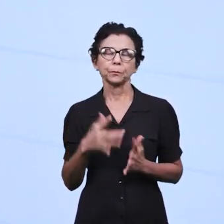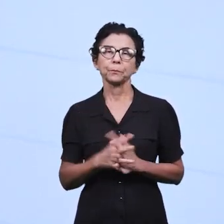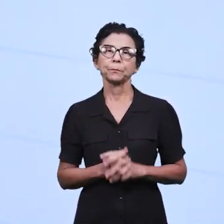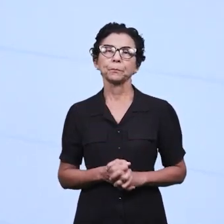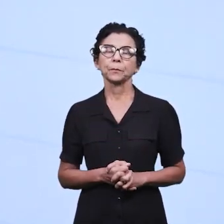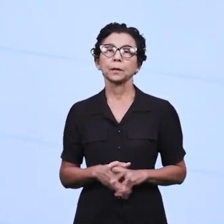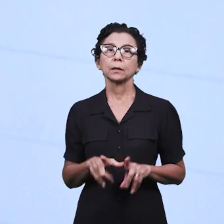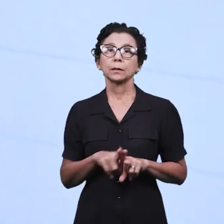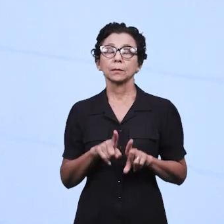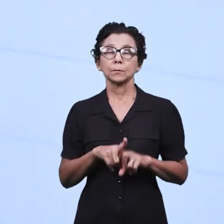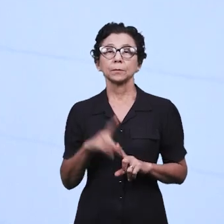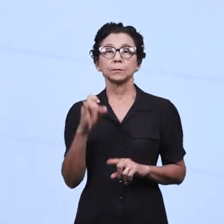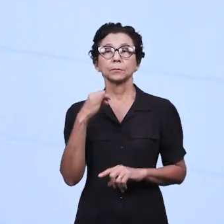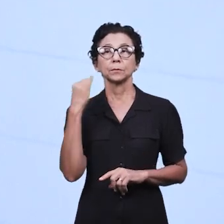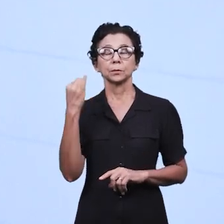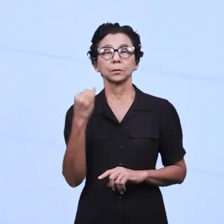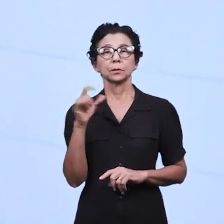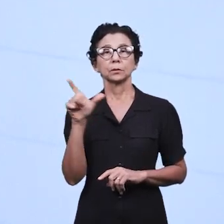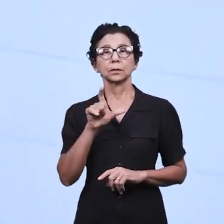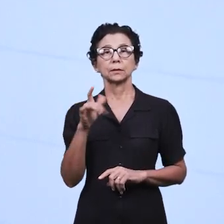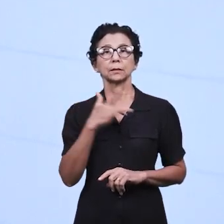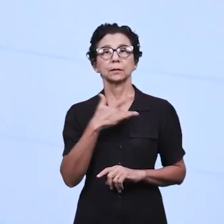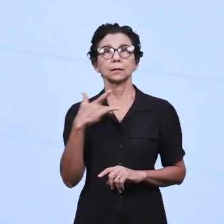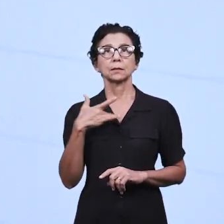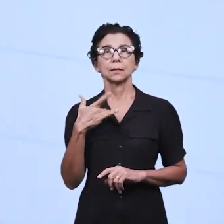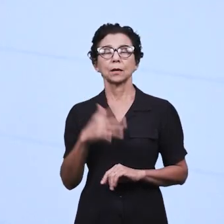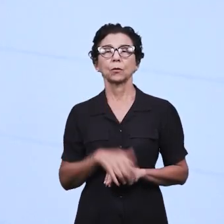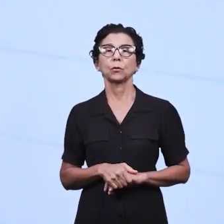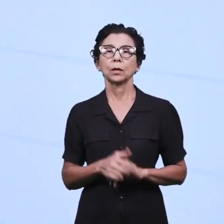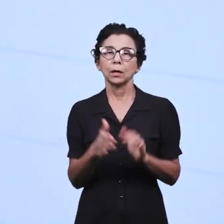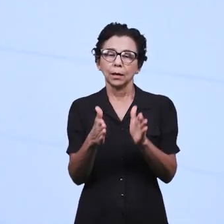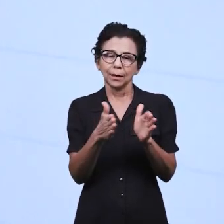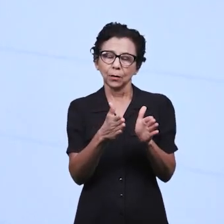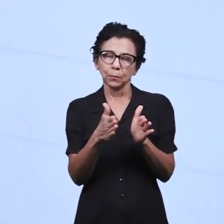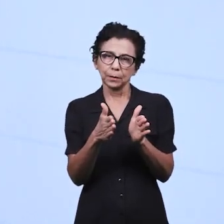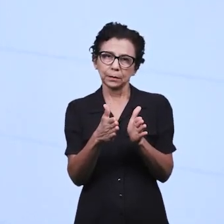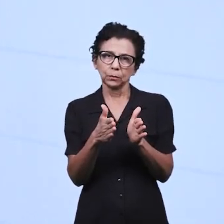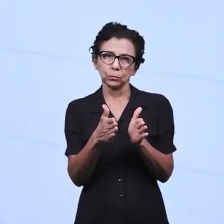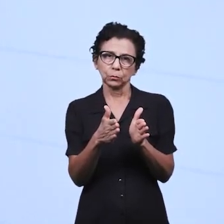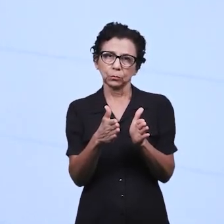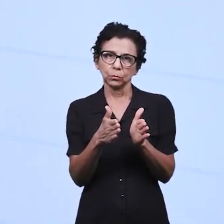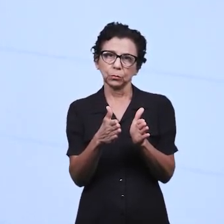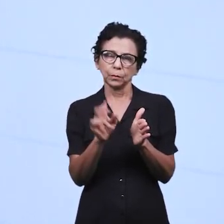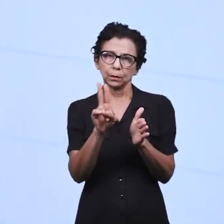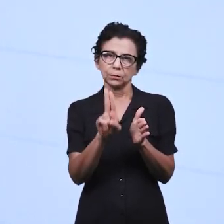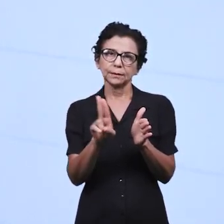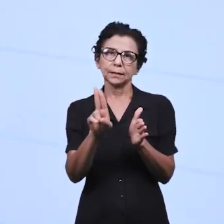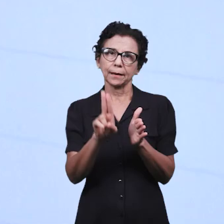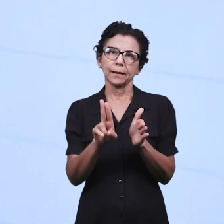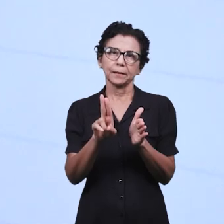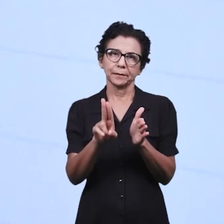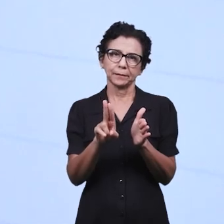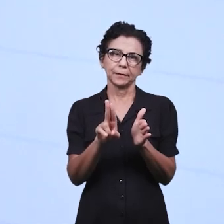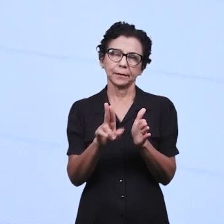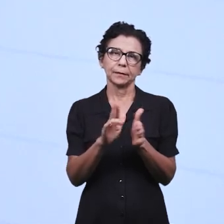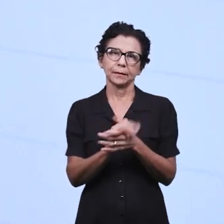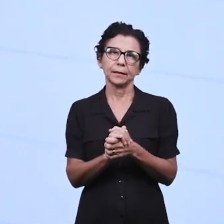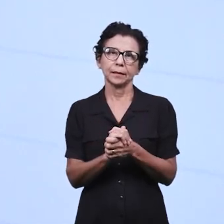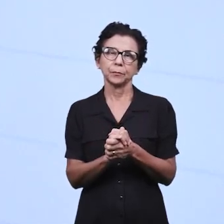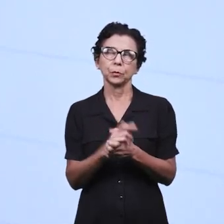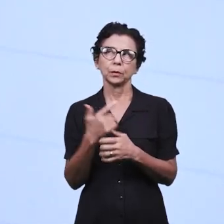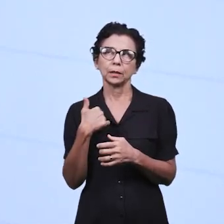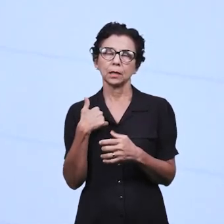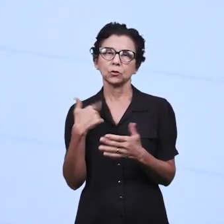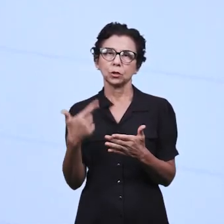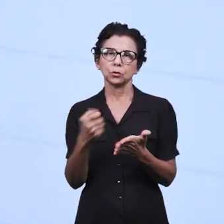um detalhe importante no plano de saúde, é a questão de carência, né, da carência. Sim. Porque quando a gente está fazendo adesão de um